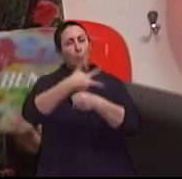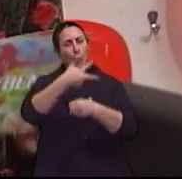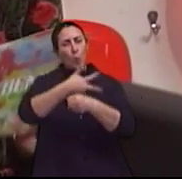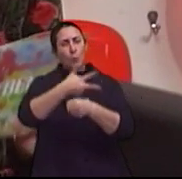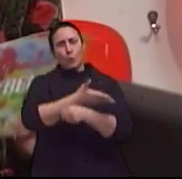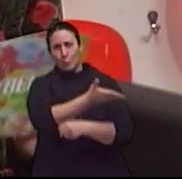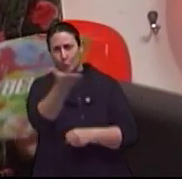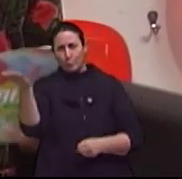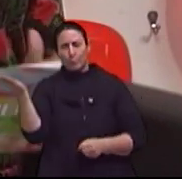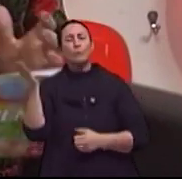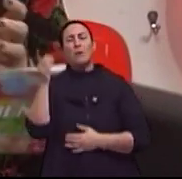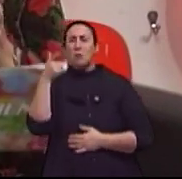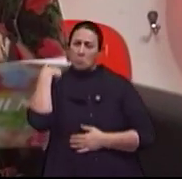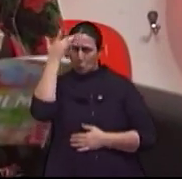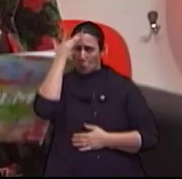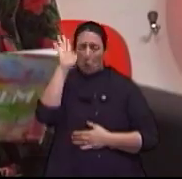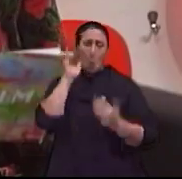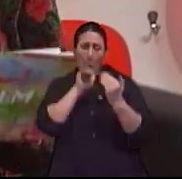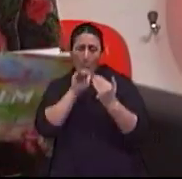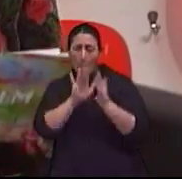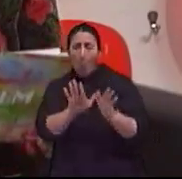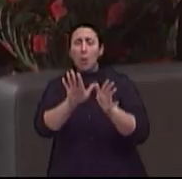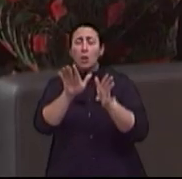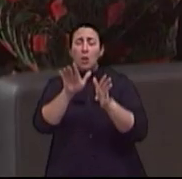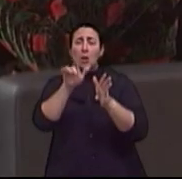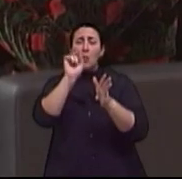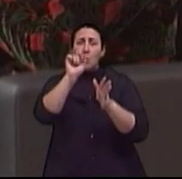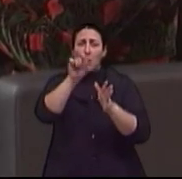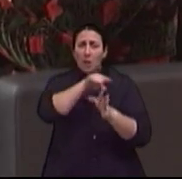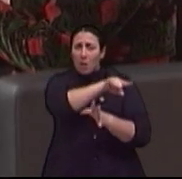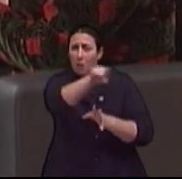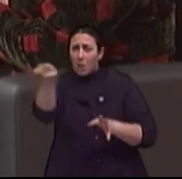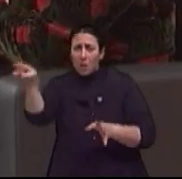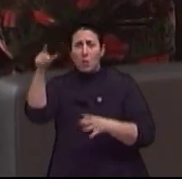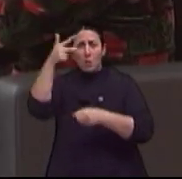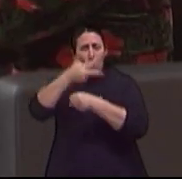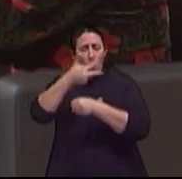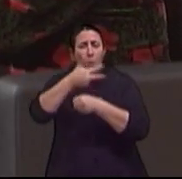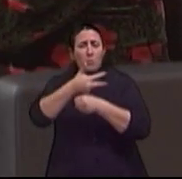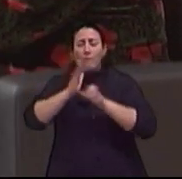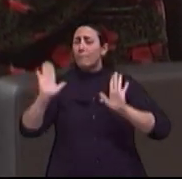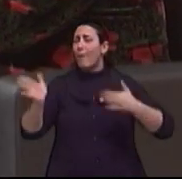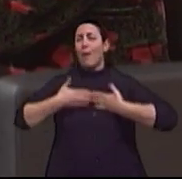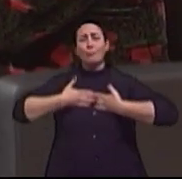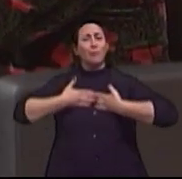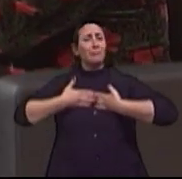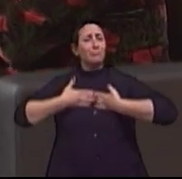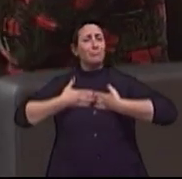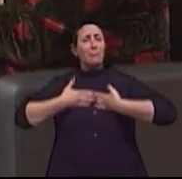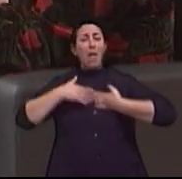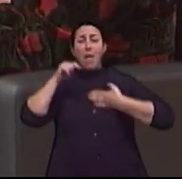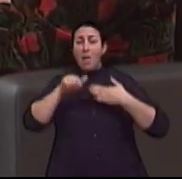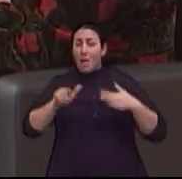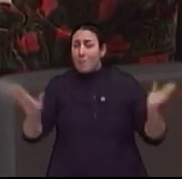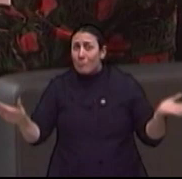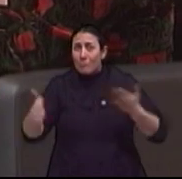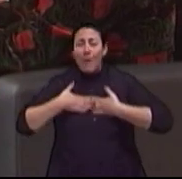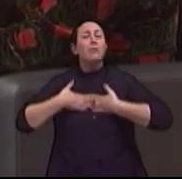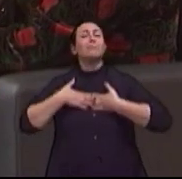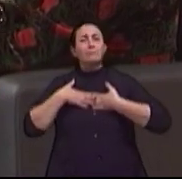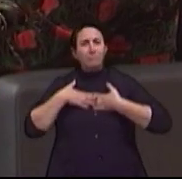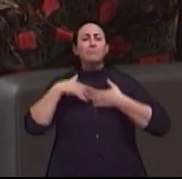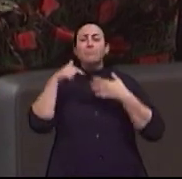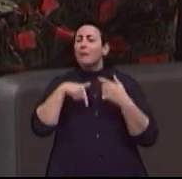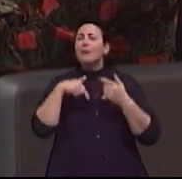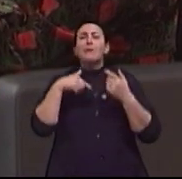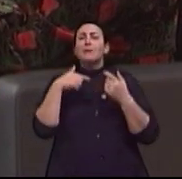acontece mais não sei se tu concorda comigo é que ele se fecha nele mesmo e isto é muito prj Jal só vai agravar ou